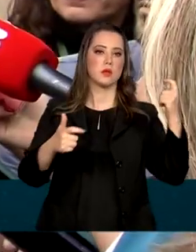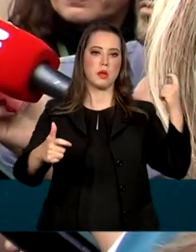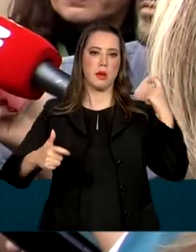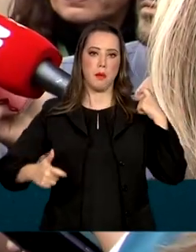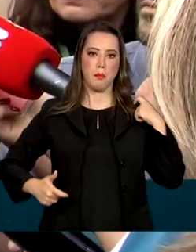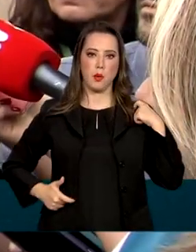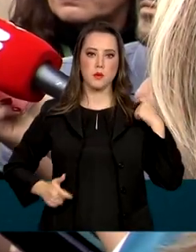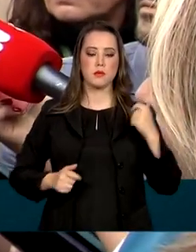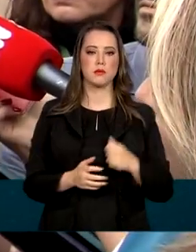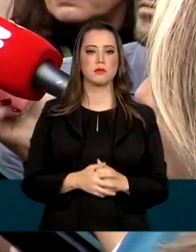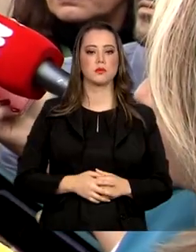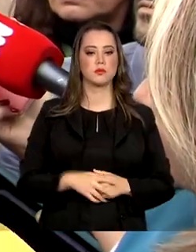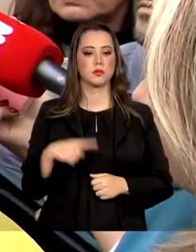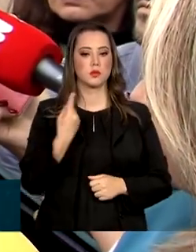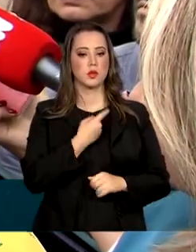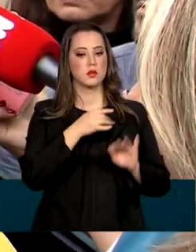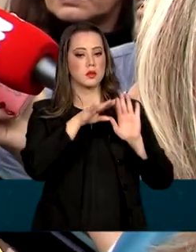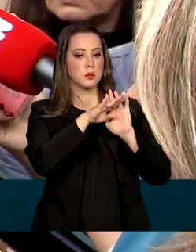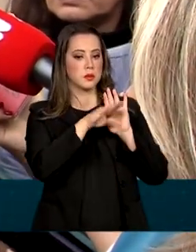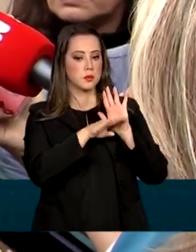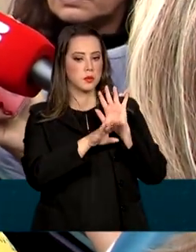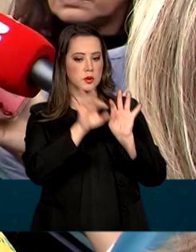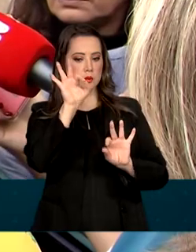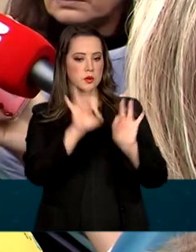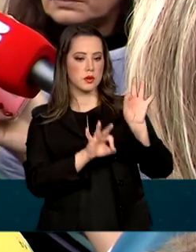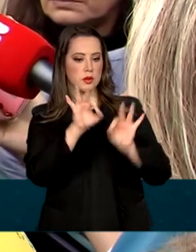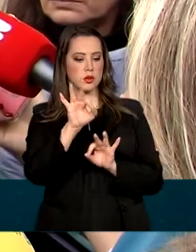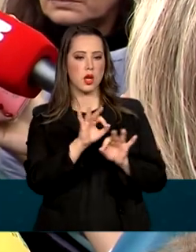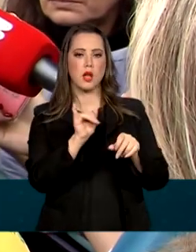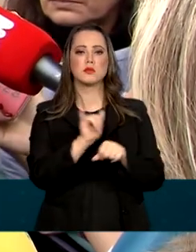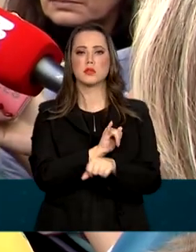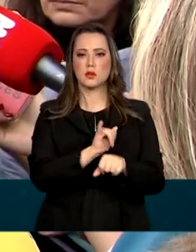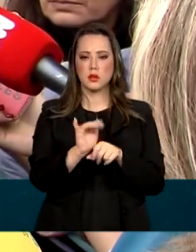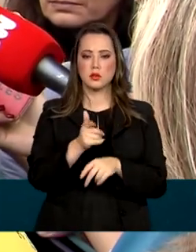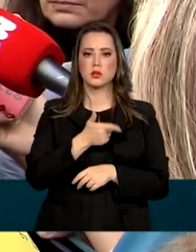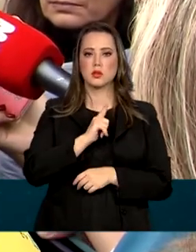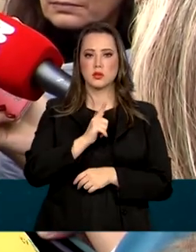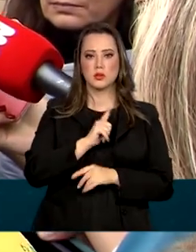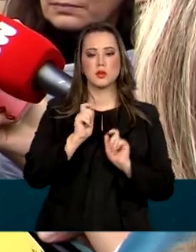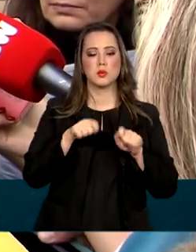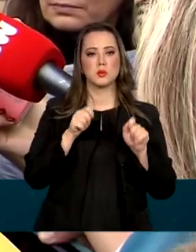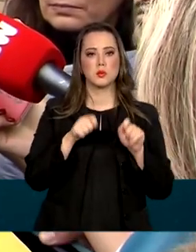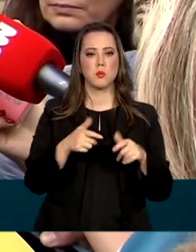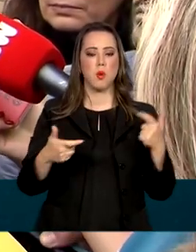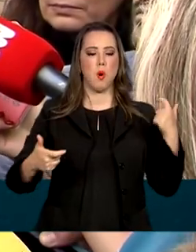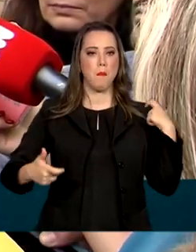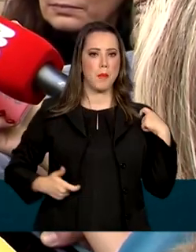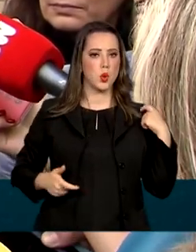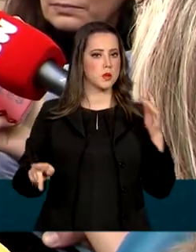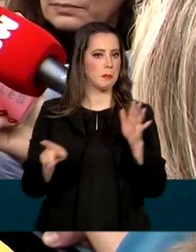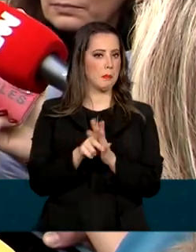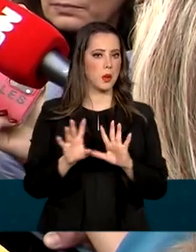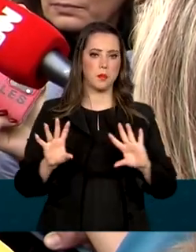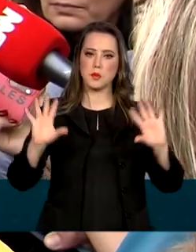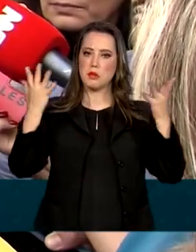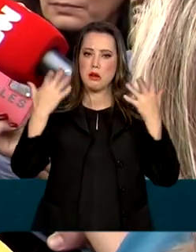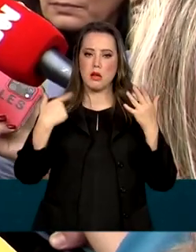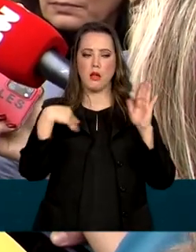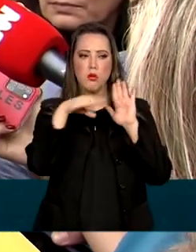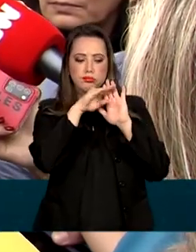uma programação muito bem estruturada do ponto de vista tanto da posse formal, que tem já um